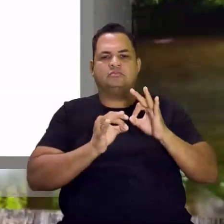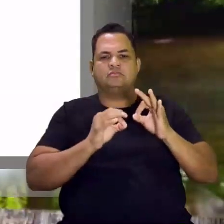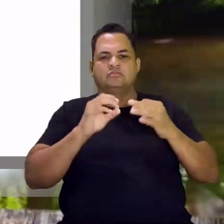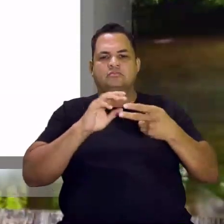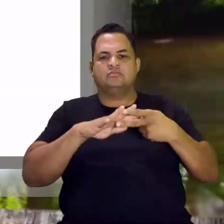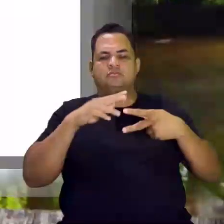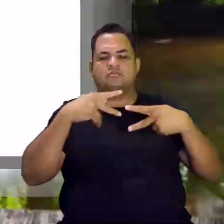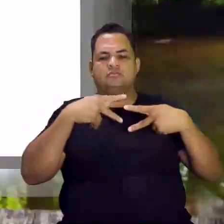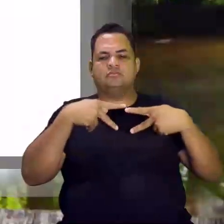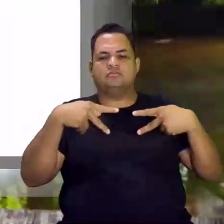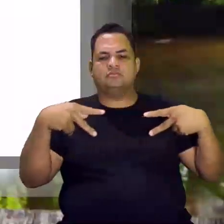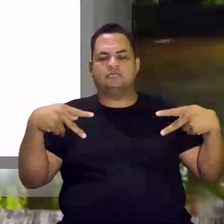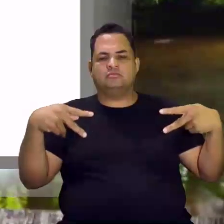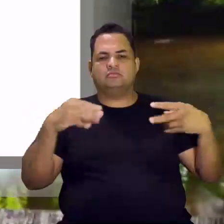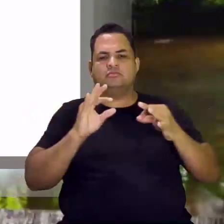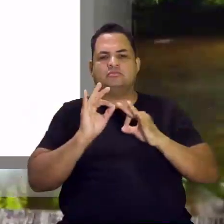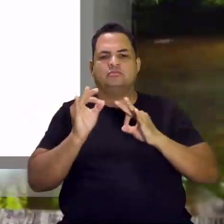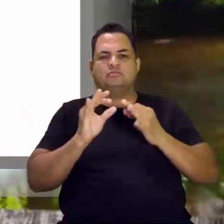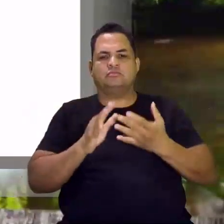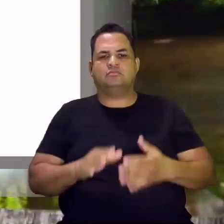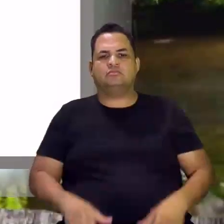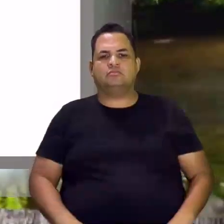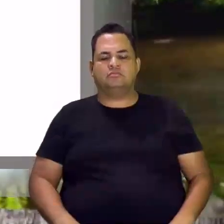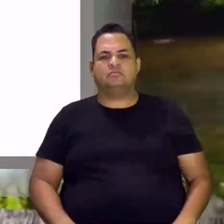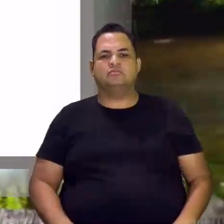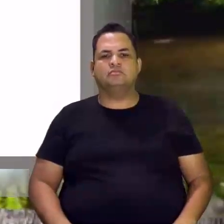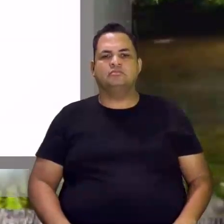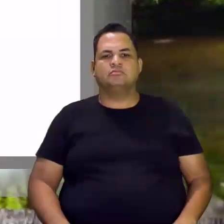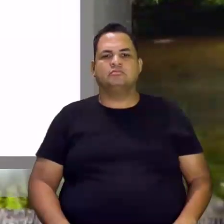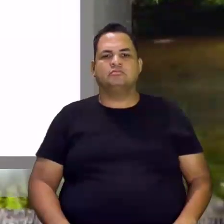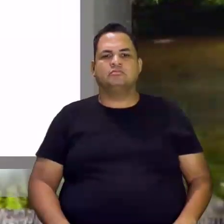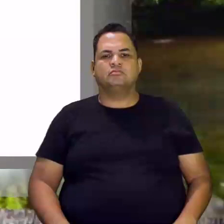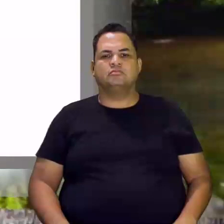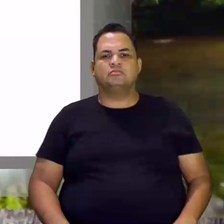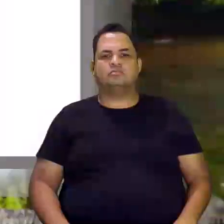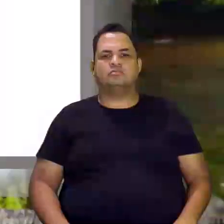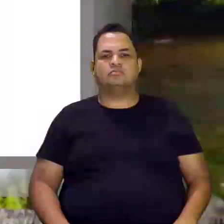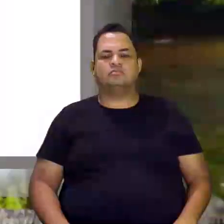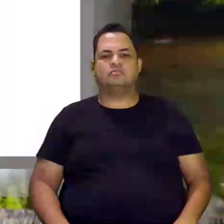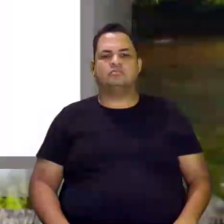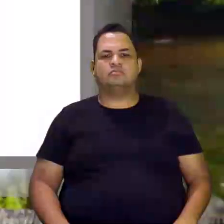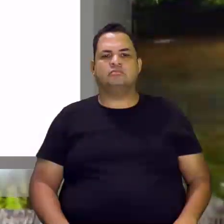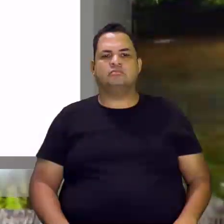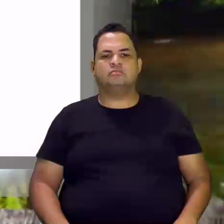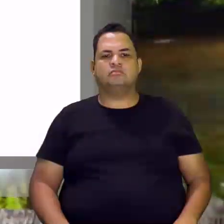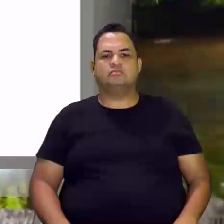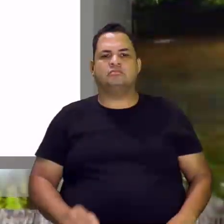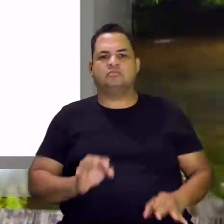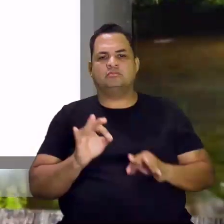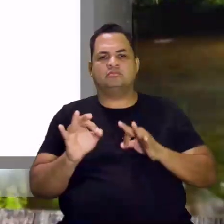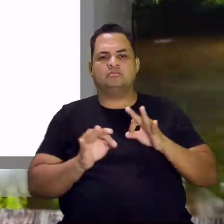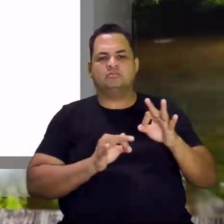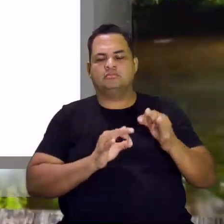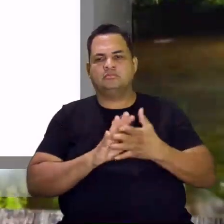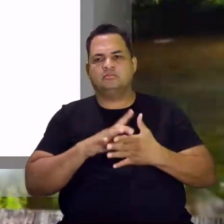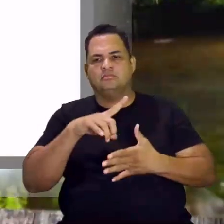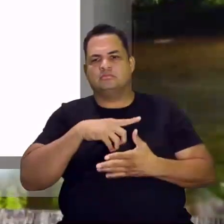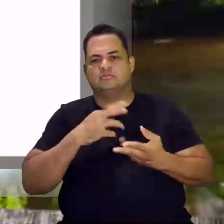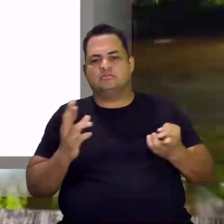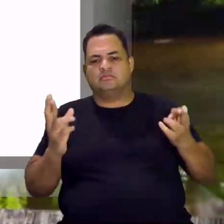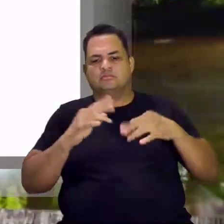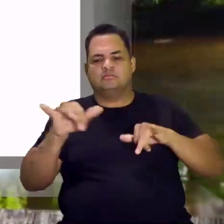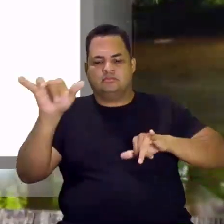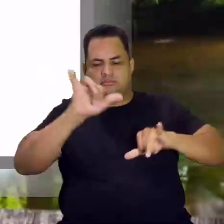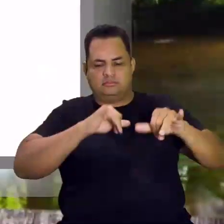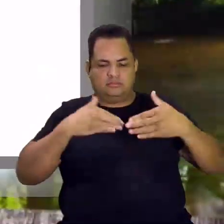mas ainda são substâncias orgânicas, ou seja, os aminoácidos e as bases nitrogenadas. Tudo bem que aí vai sofrendo reações químicas